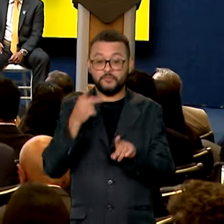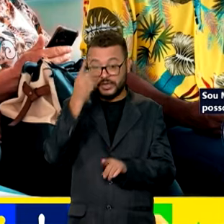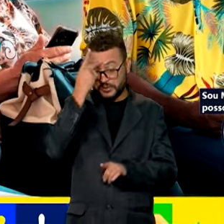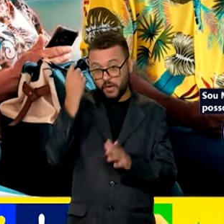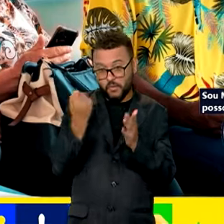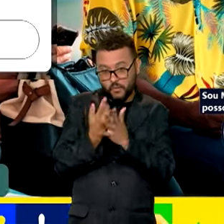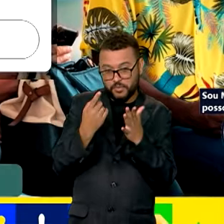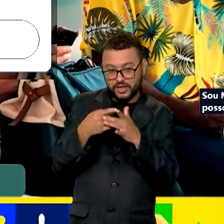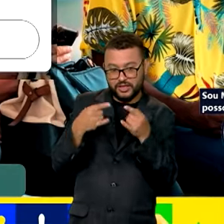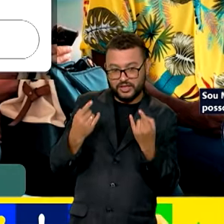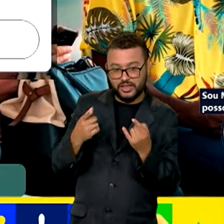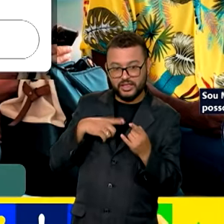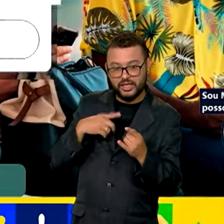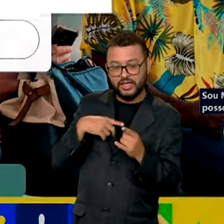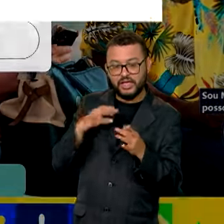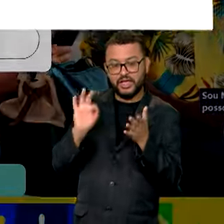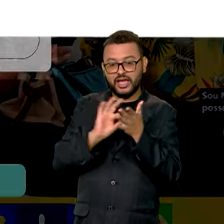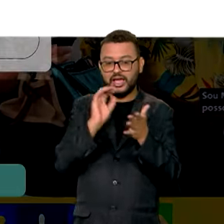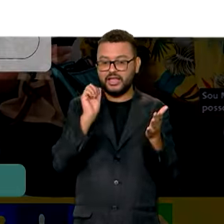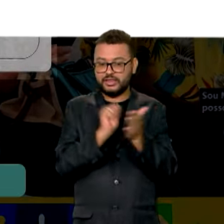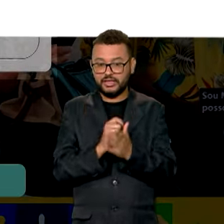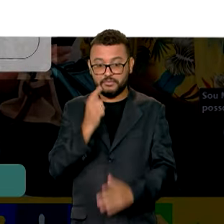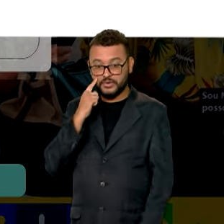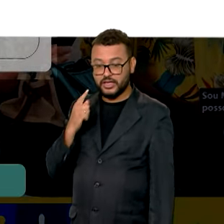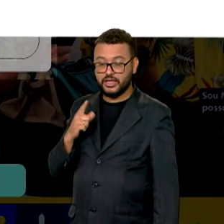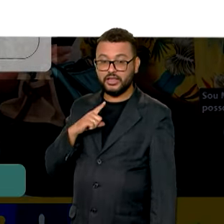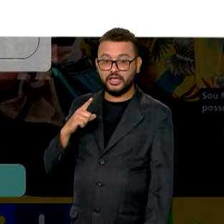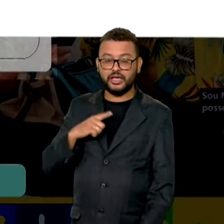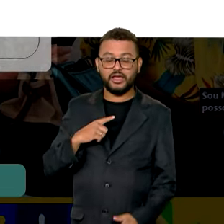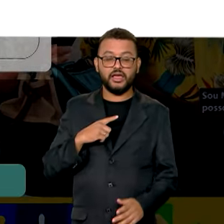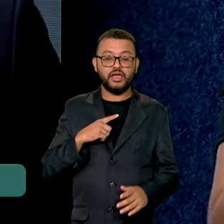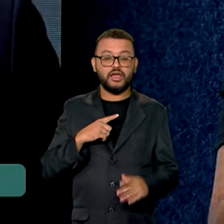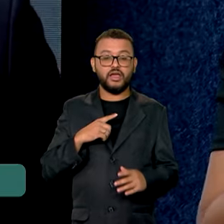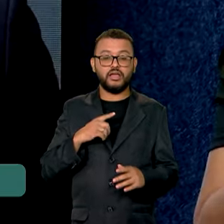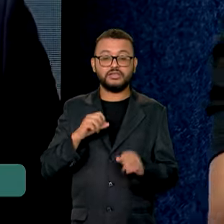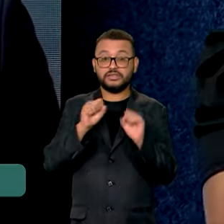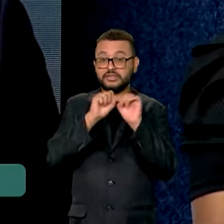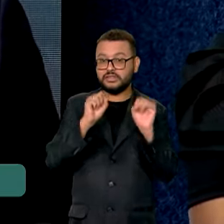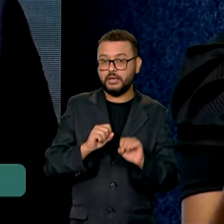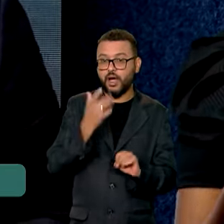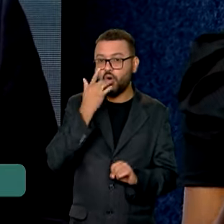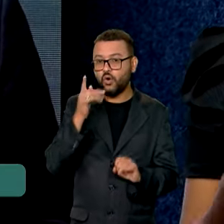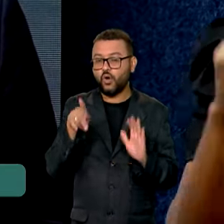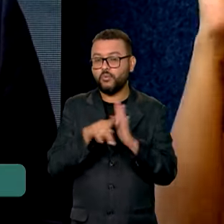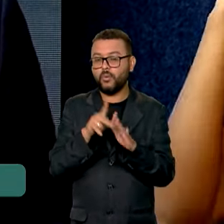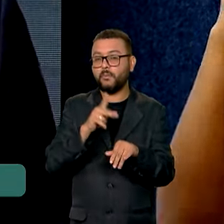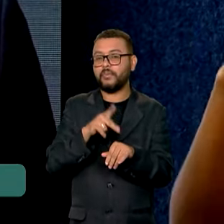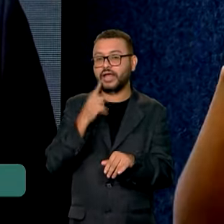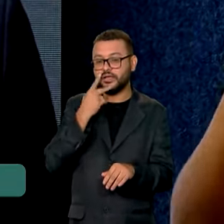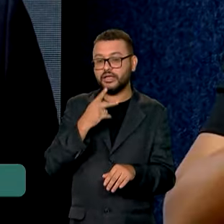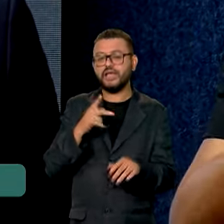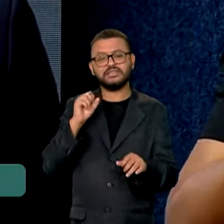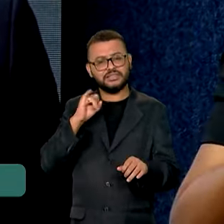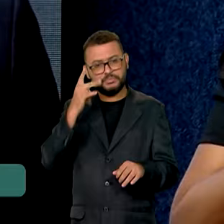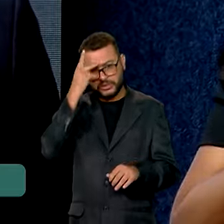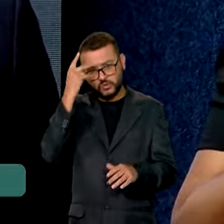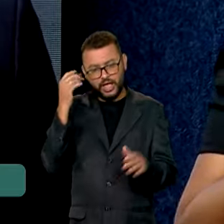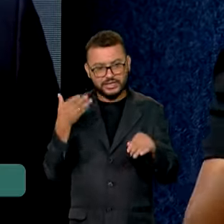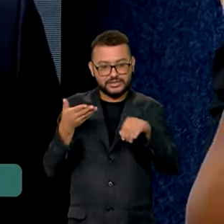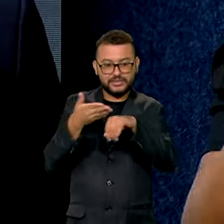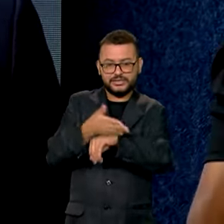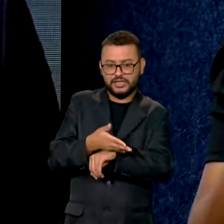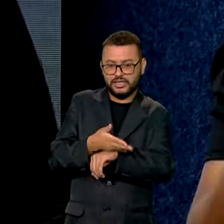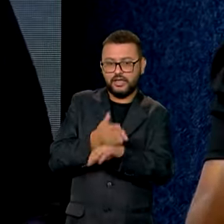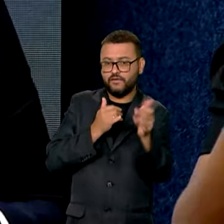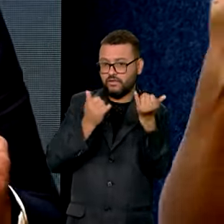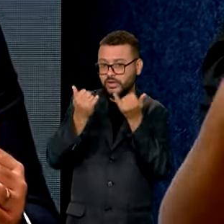gov.br/voabrasil. A conta do passageiro precisa ser nível prata ou ouro. E nós criamos uma restrição para o acesso, que a conta